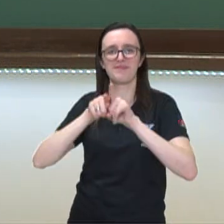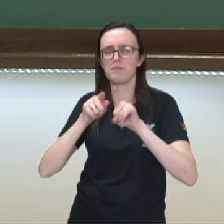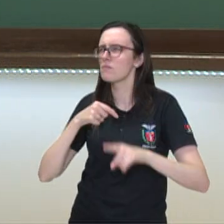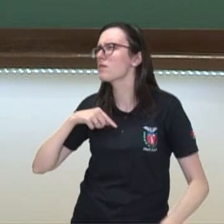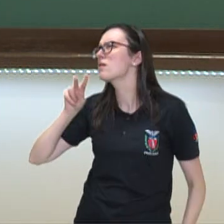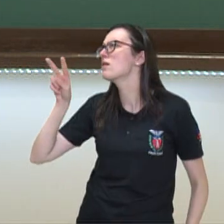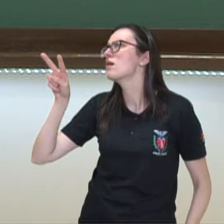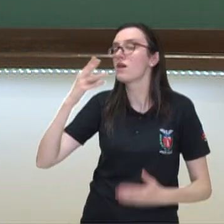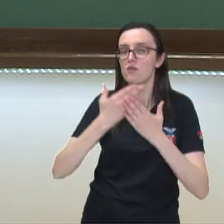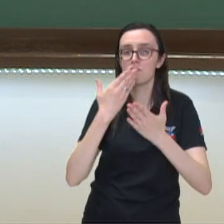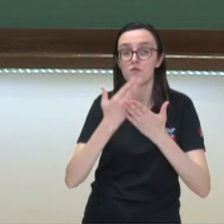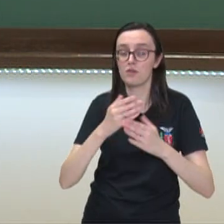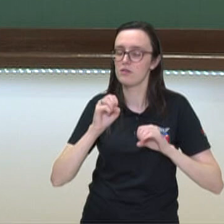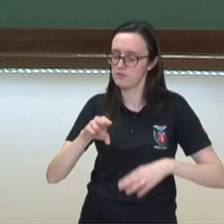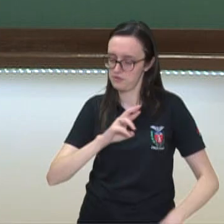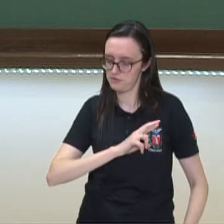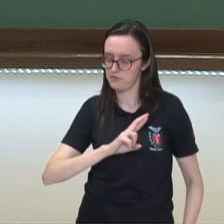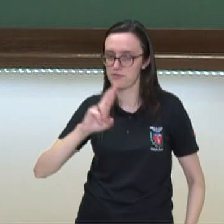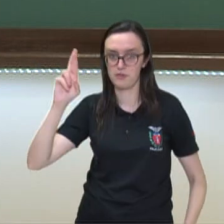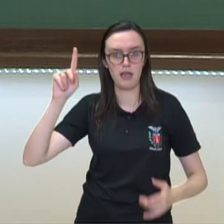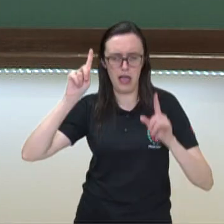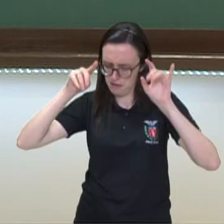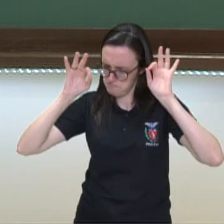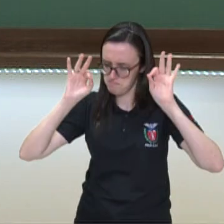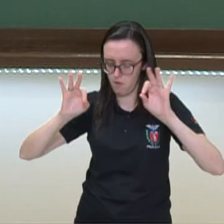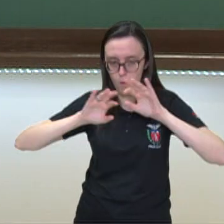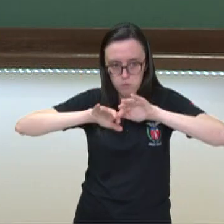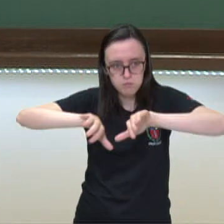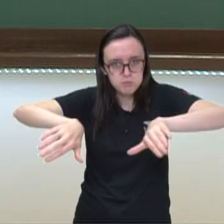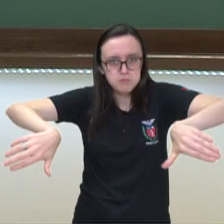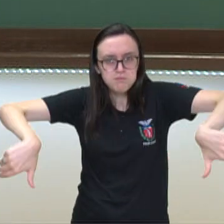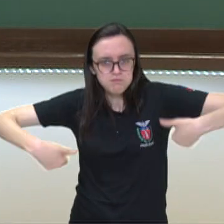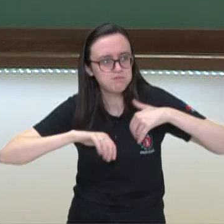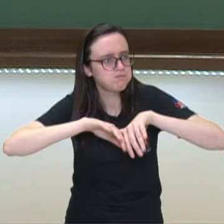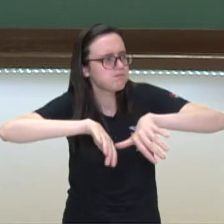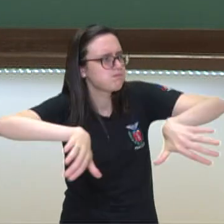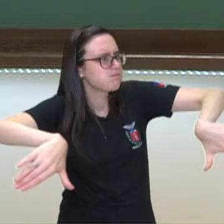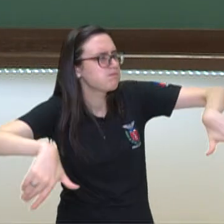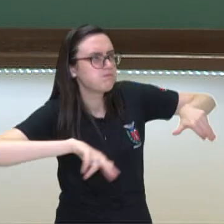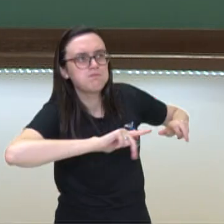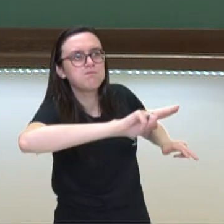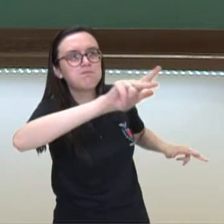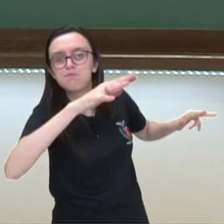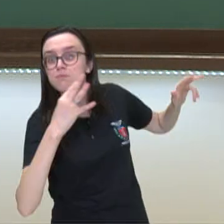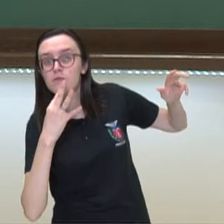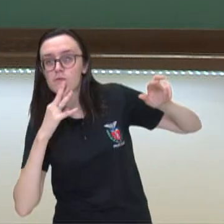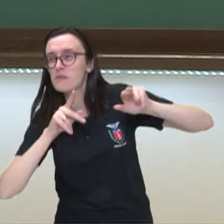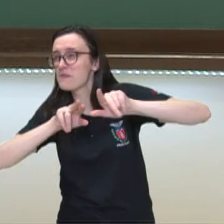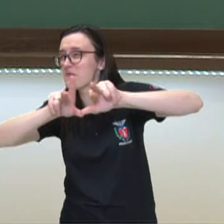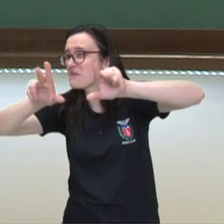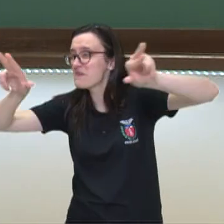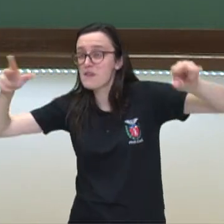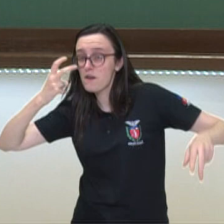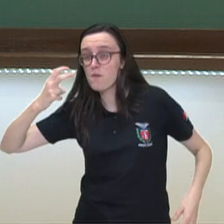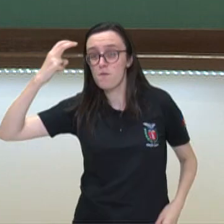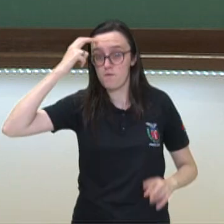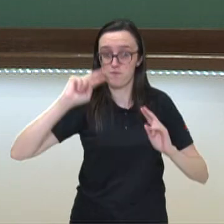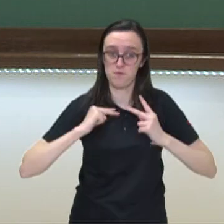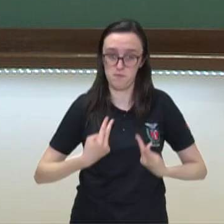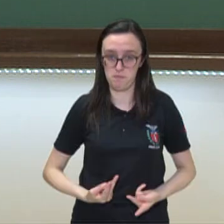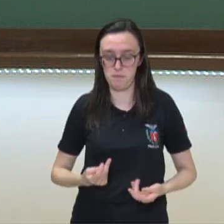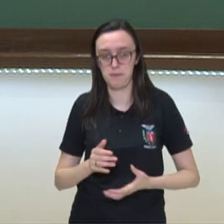seja, ensino religioso é mergulhar no conhecimento sobre a diversidade cultural da própria